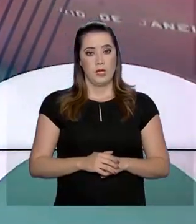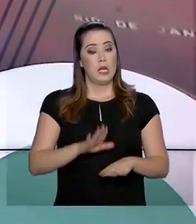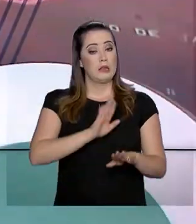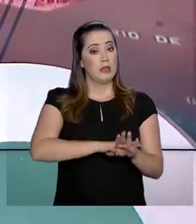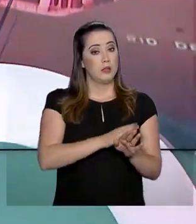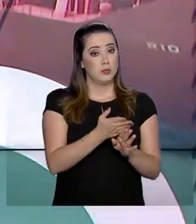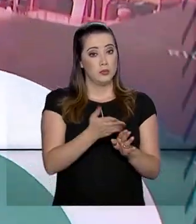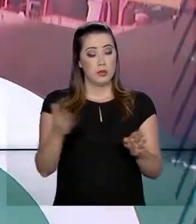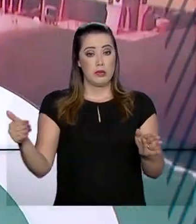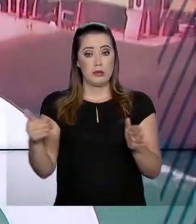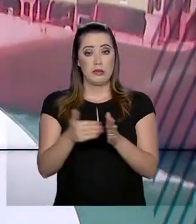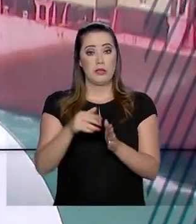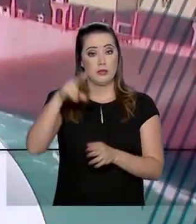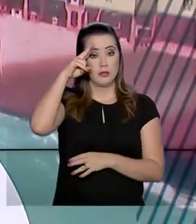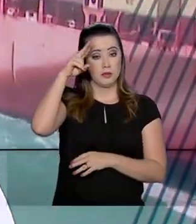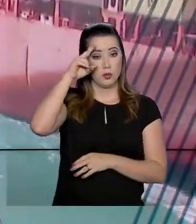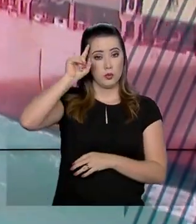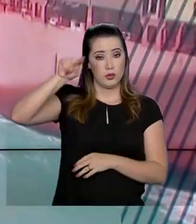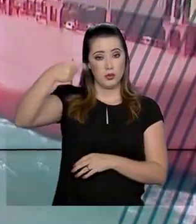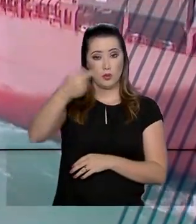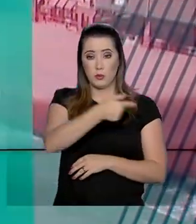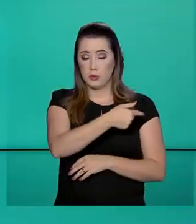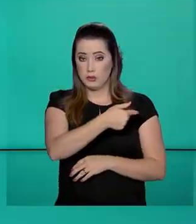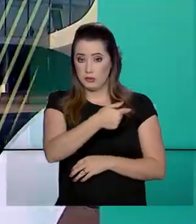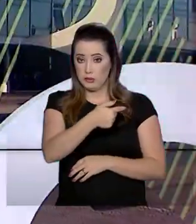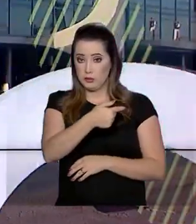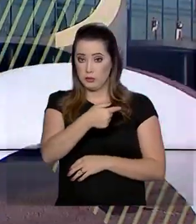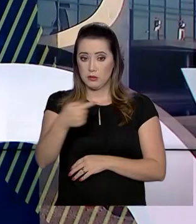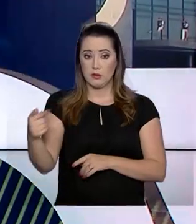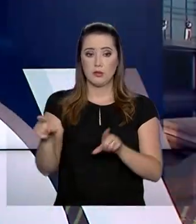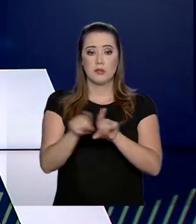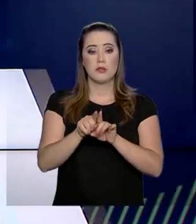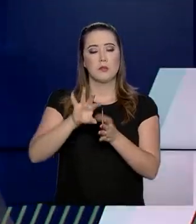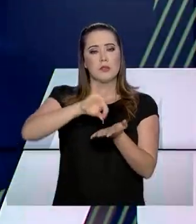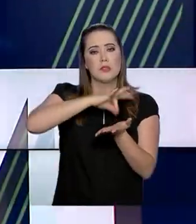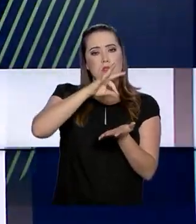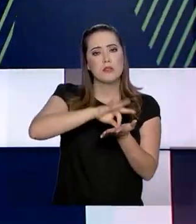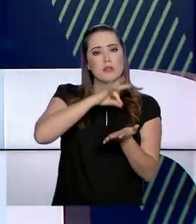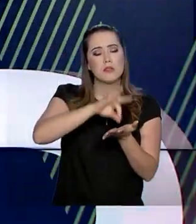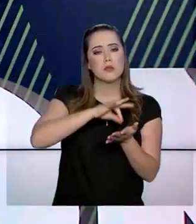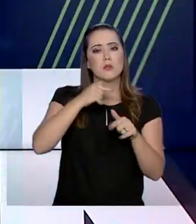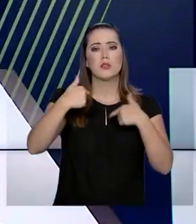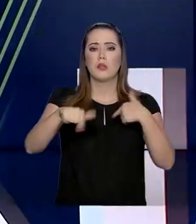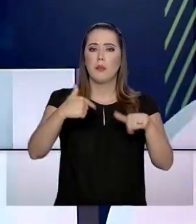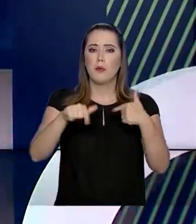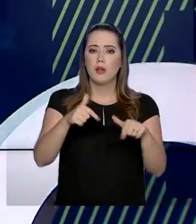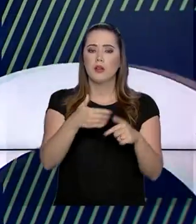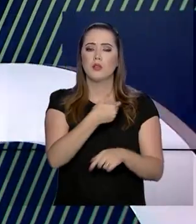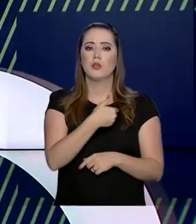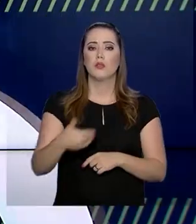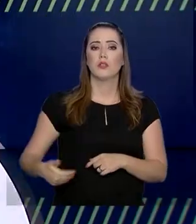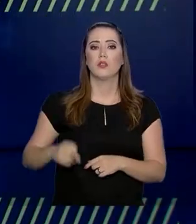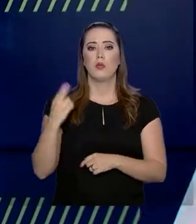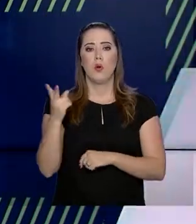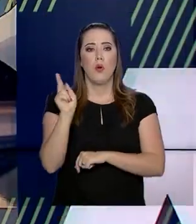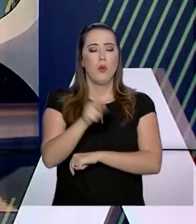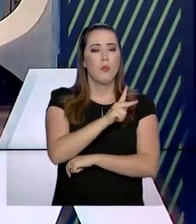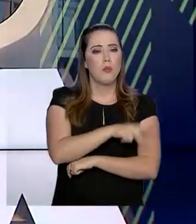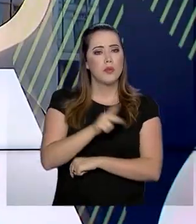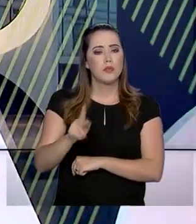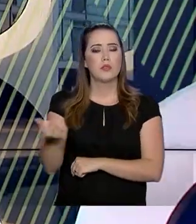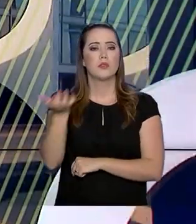prorrogadas até segunda feira da semana que vem as inscrições para servidores públicos e professores interessados em trabalhar